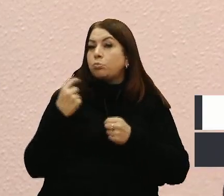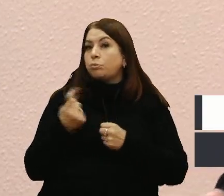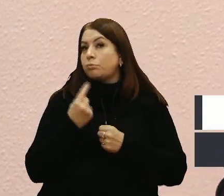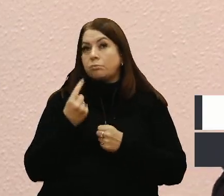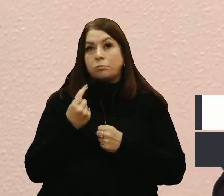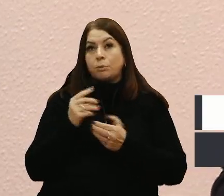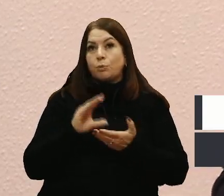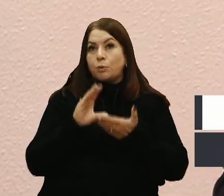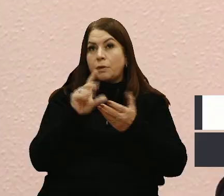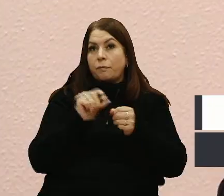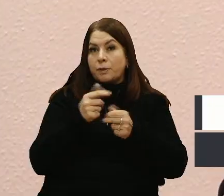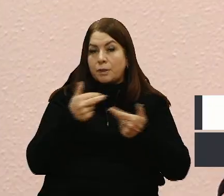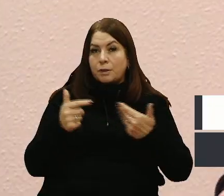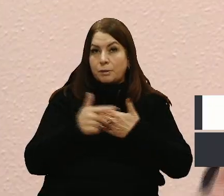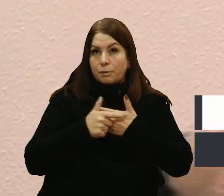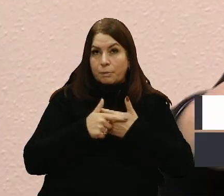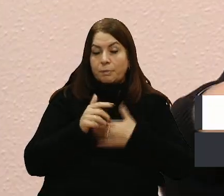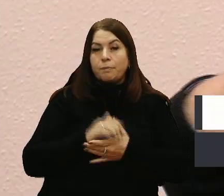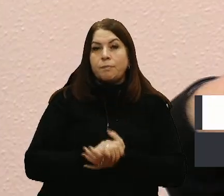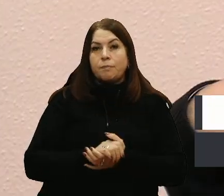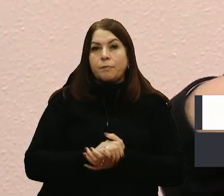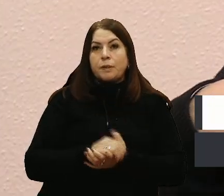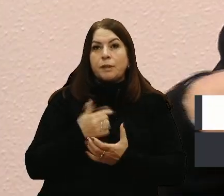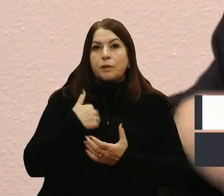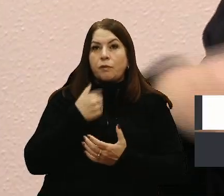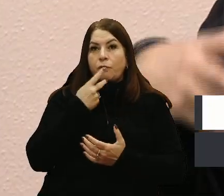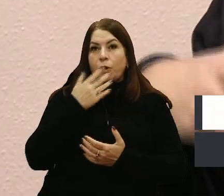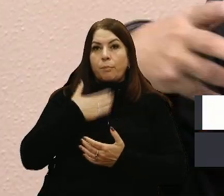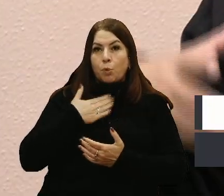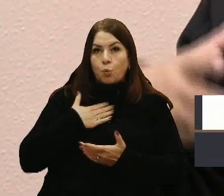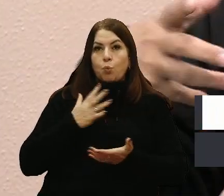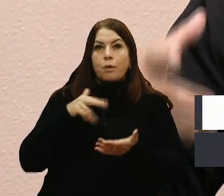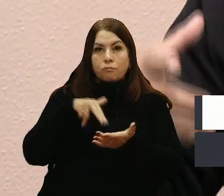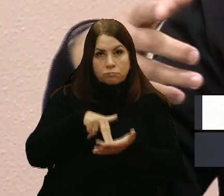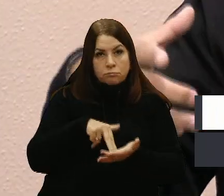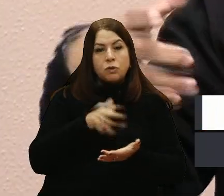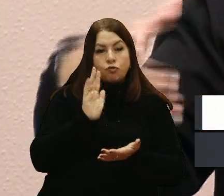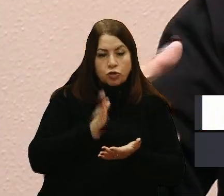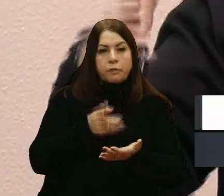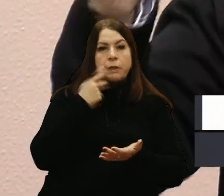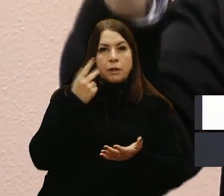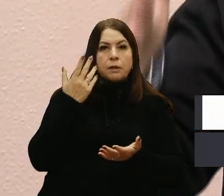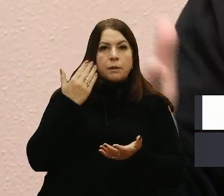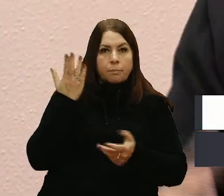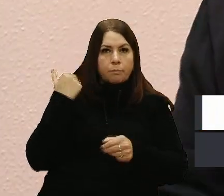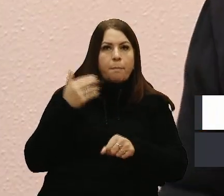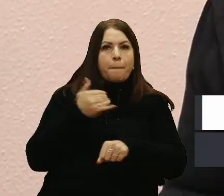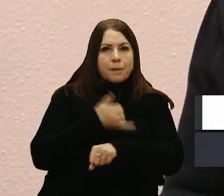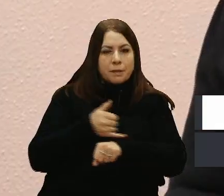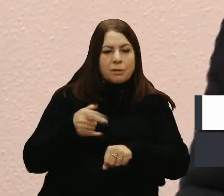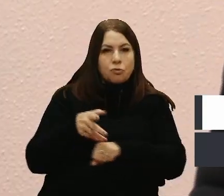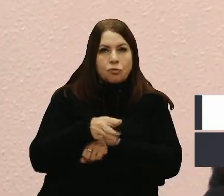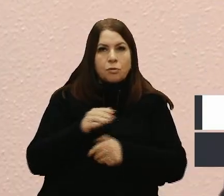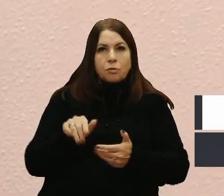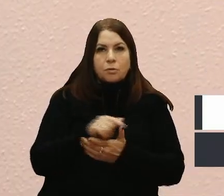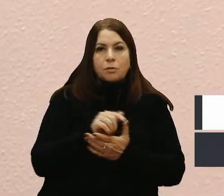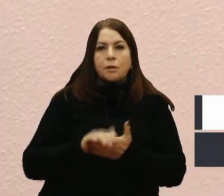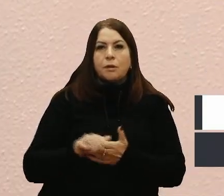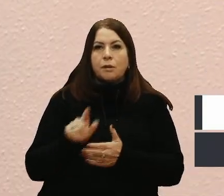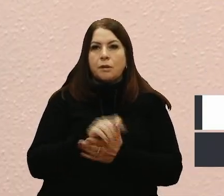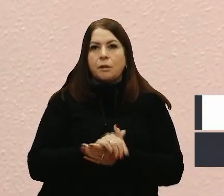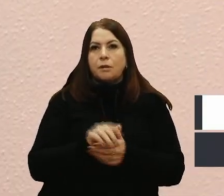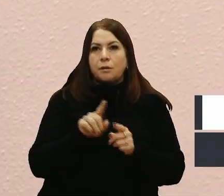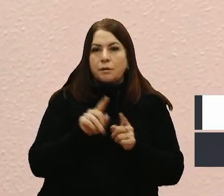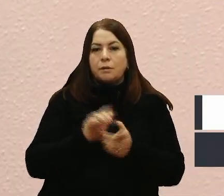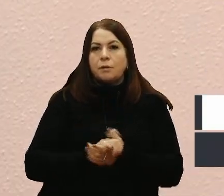para o conselho fazer a sua função. E eu falo do meu lugar de fala de ter passado pelo Conselho da Educação. Então,